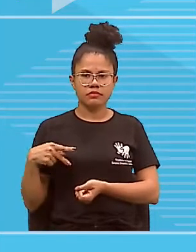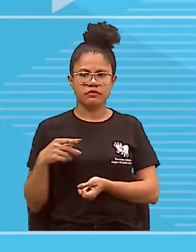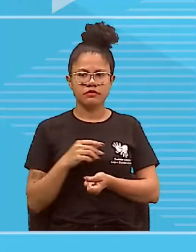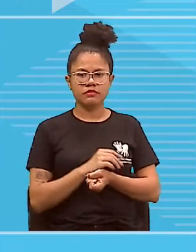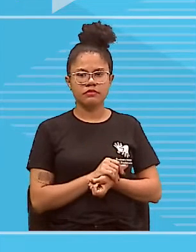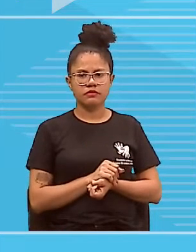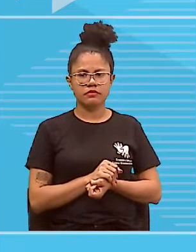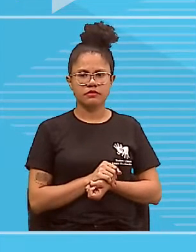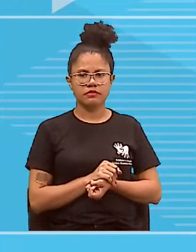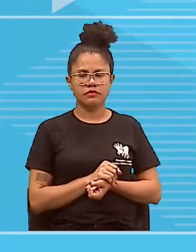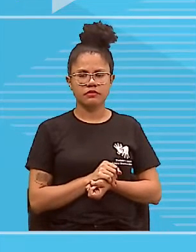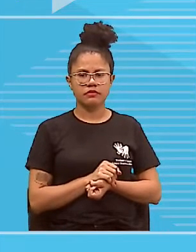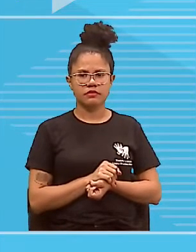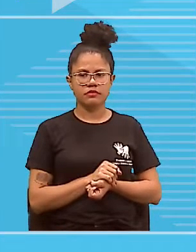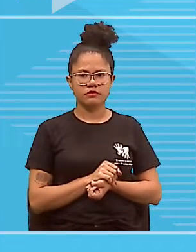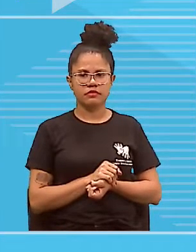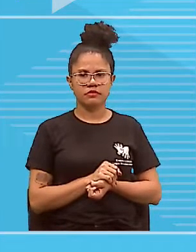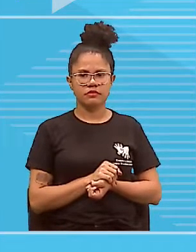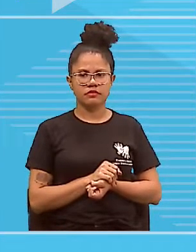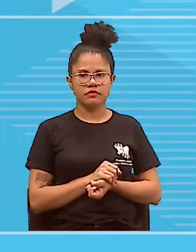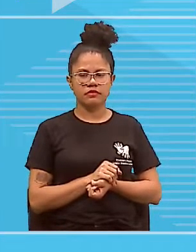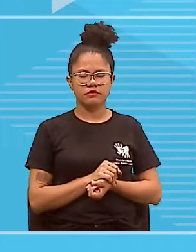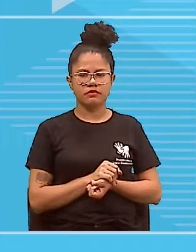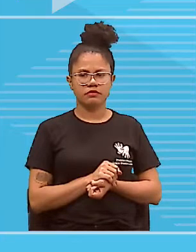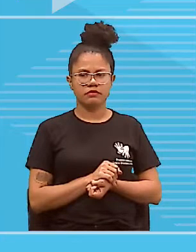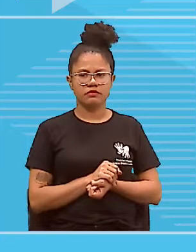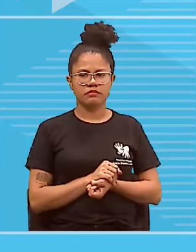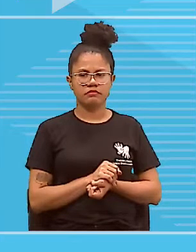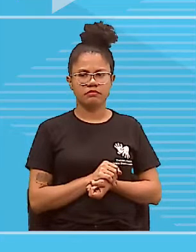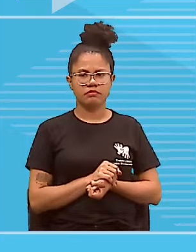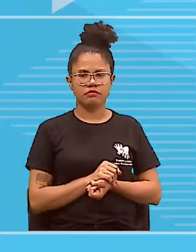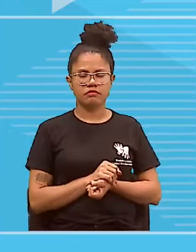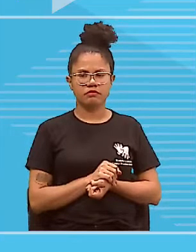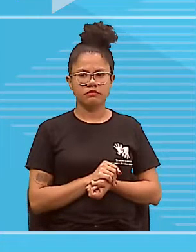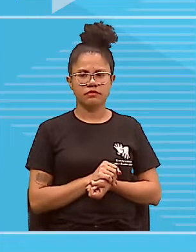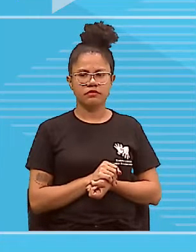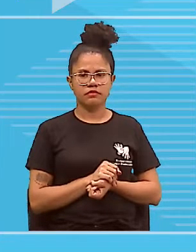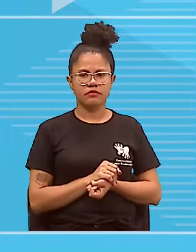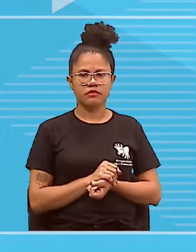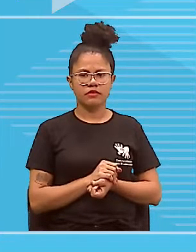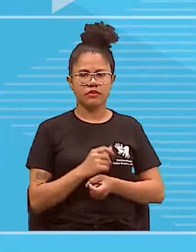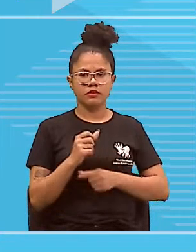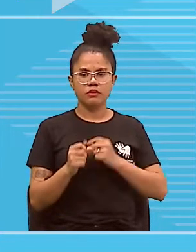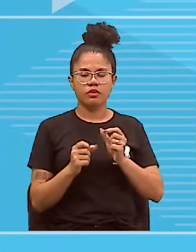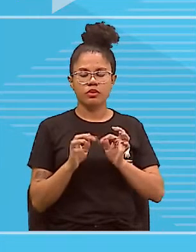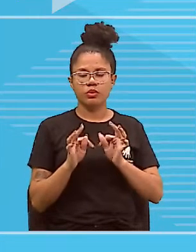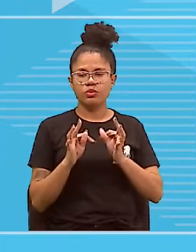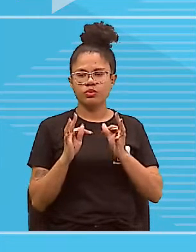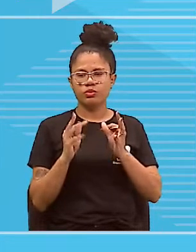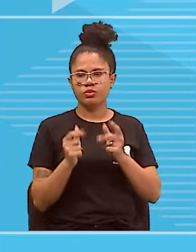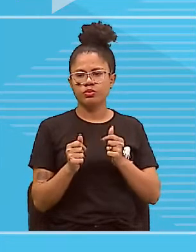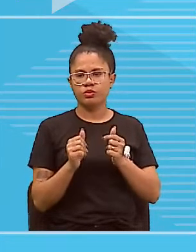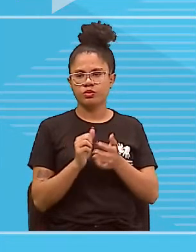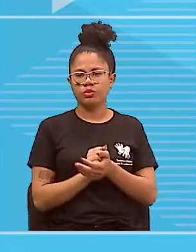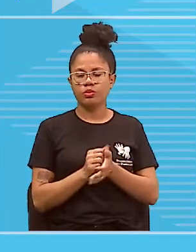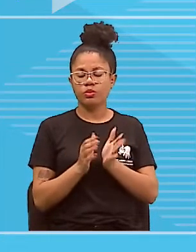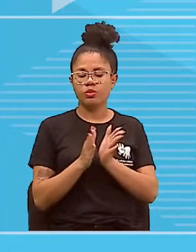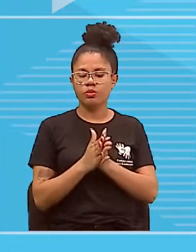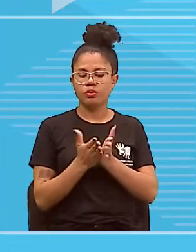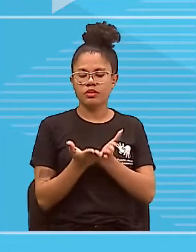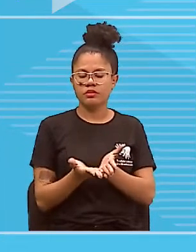todas as referências nessa sociedade que faziam parte a Christian